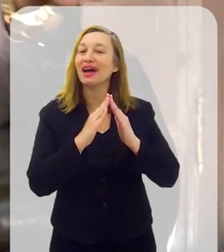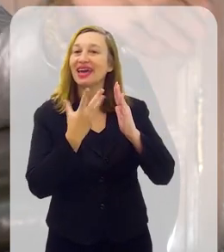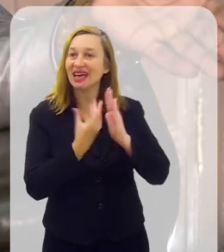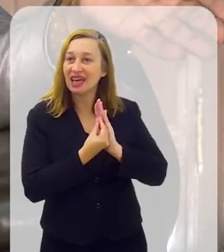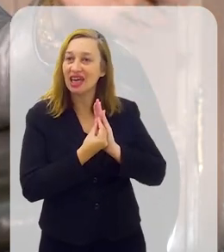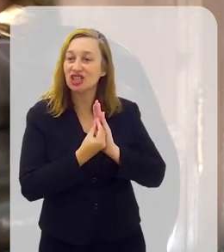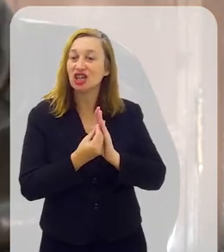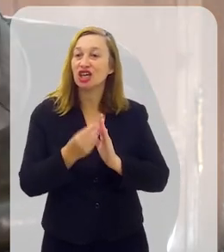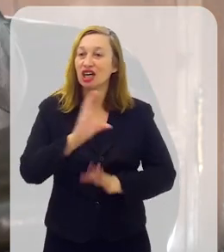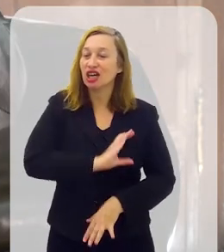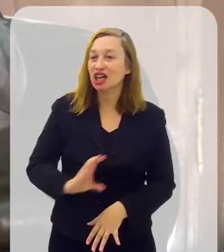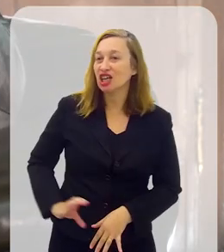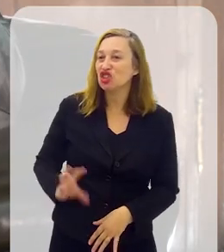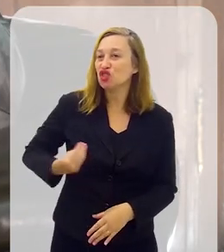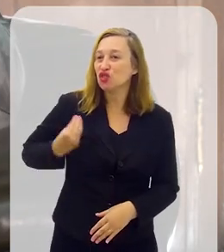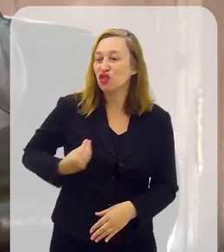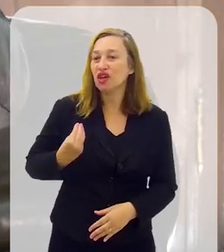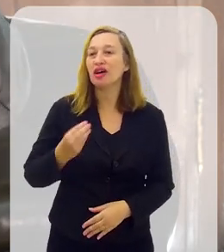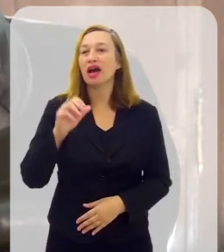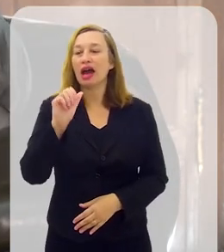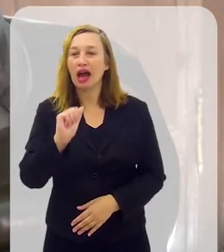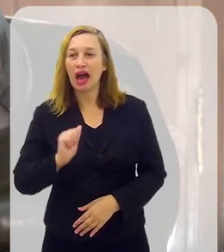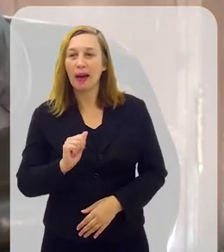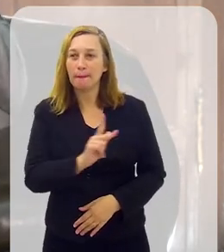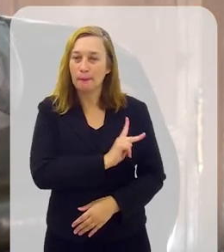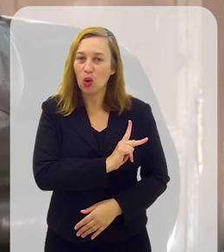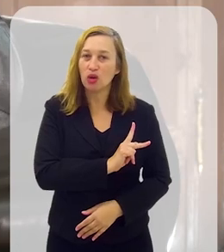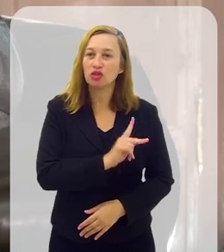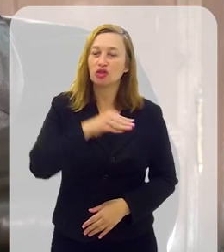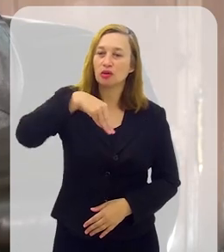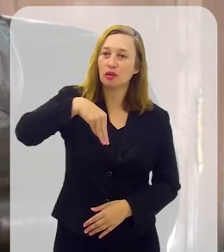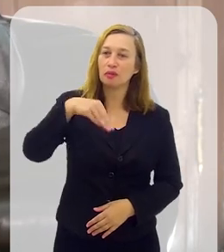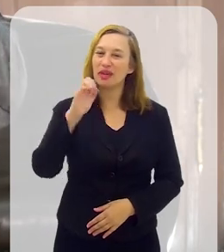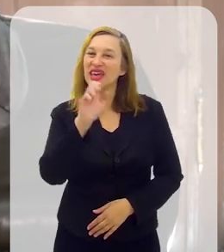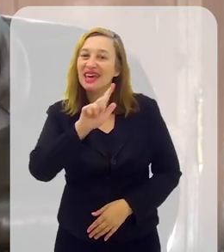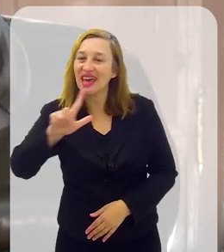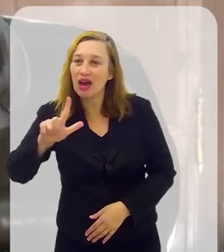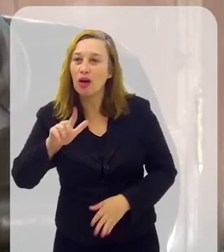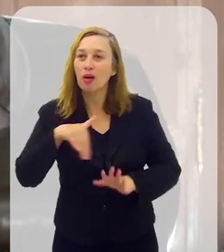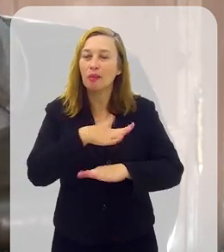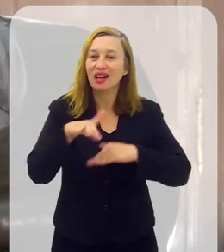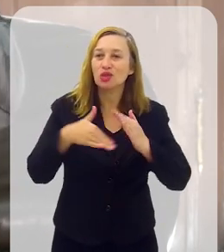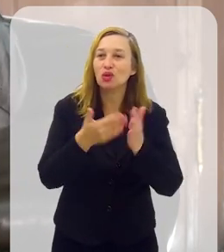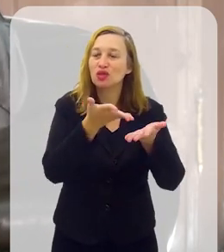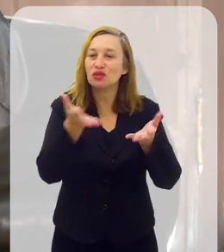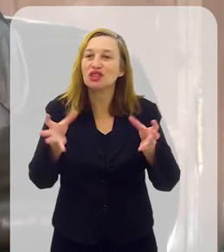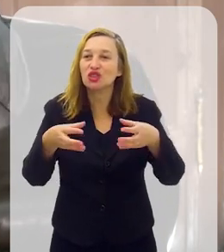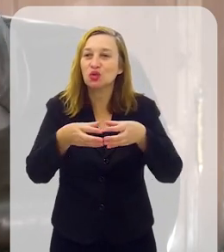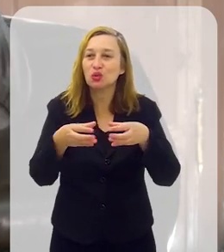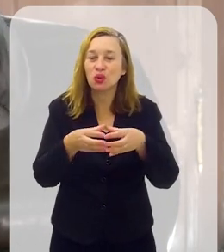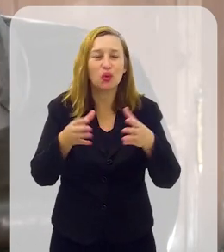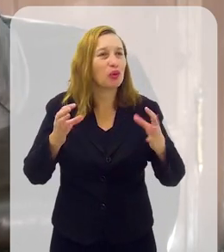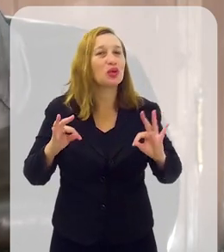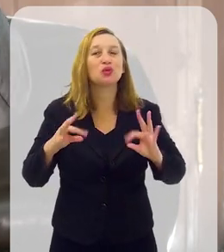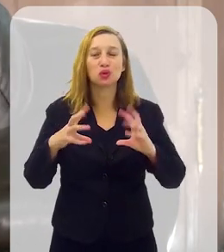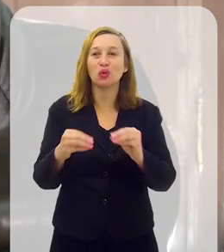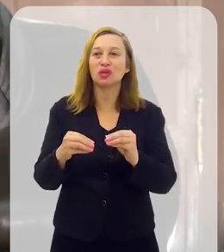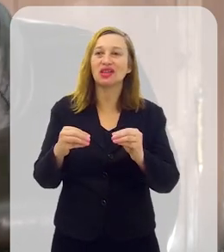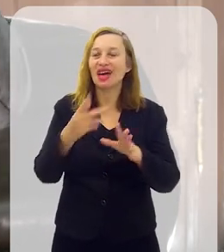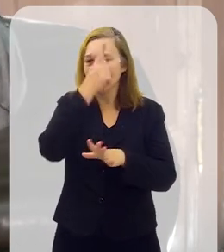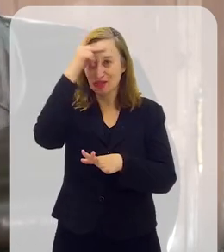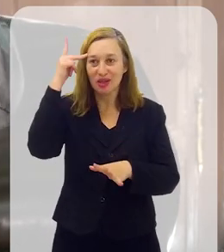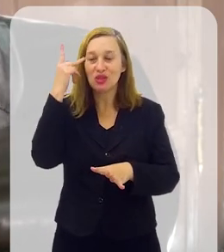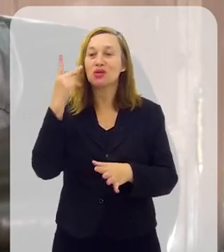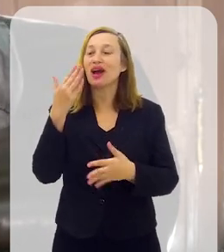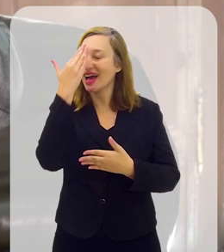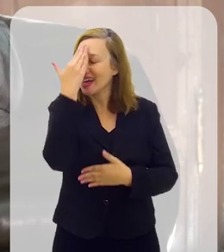galera da igreja Cristo Vive né meu apóstolo apóstolo Miguel Ângelo um forte abraço para todos lá pessoal do coral Son na Vox e tem muita gente você eu